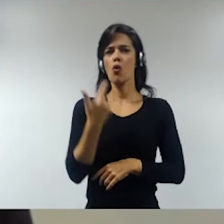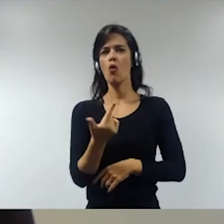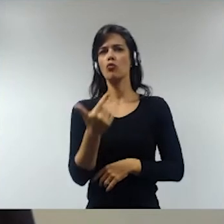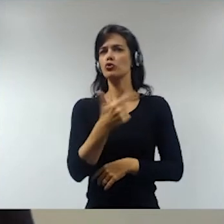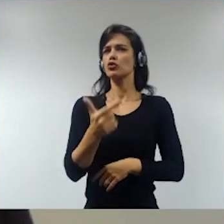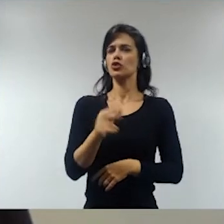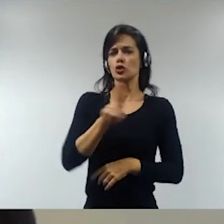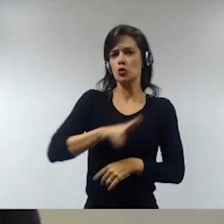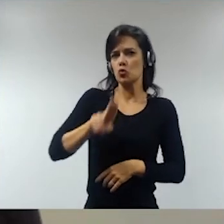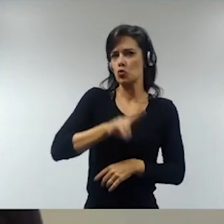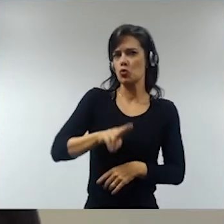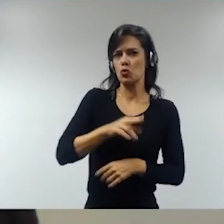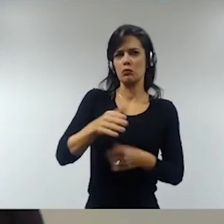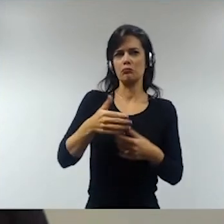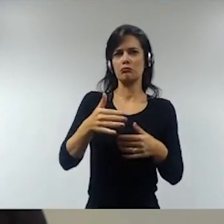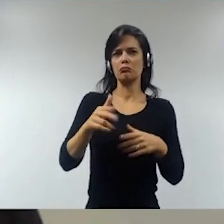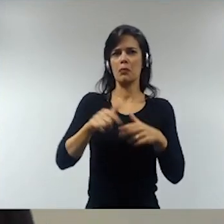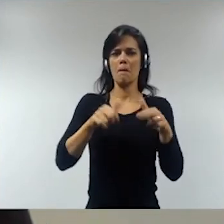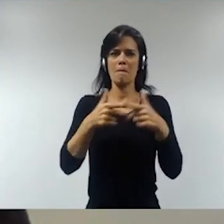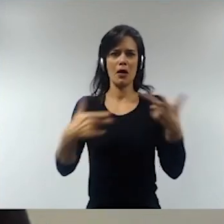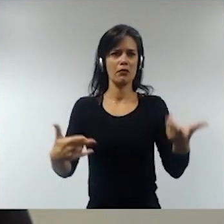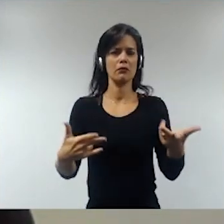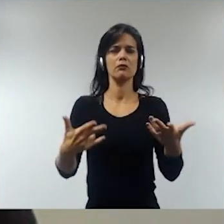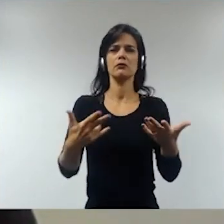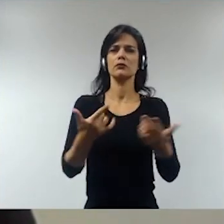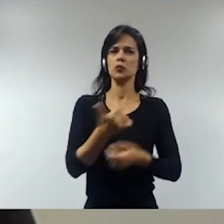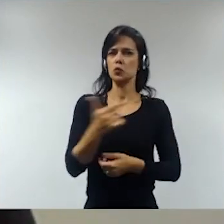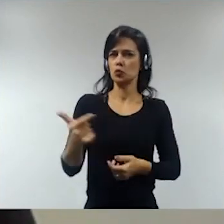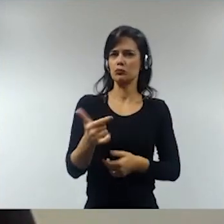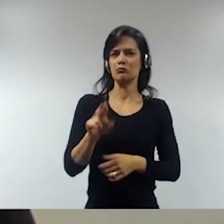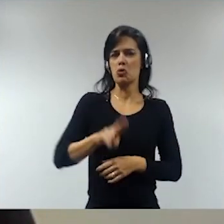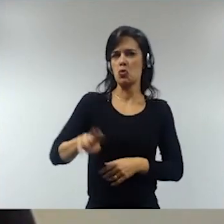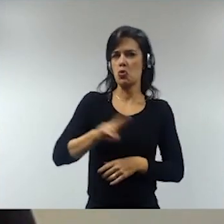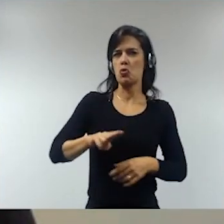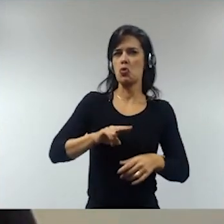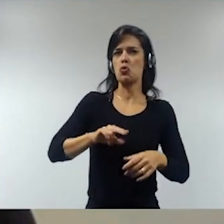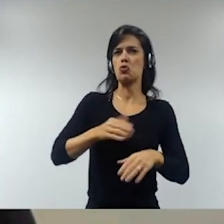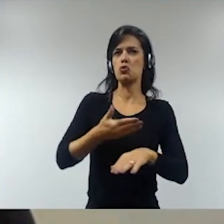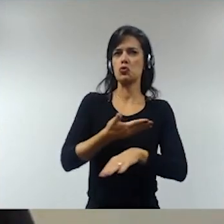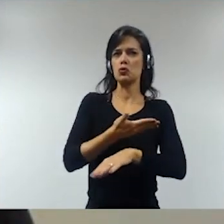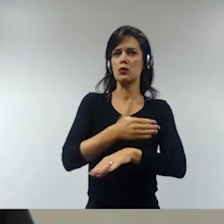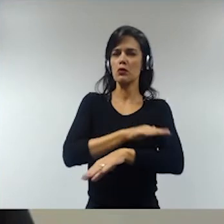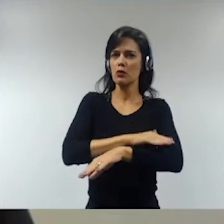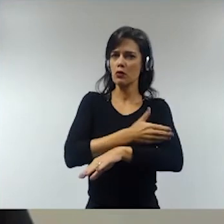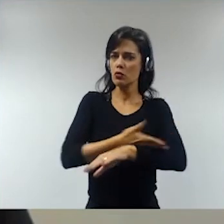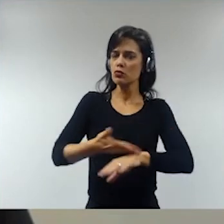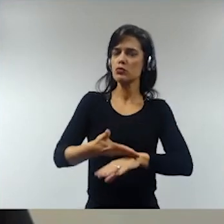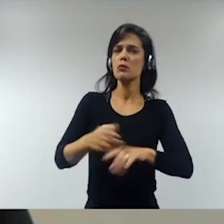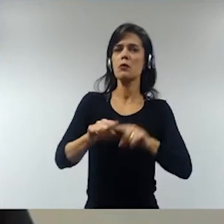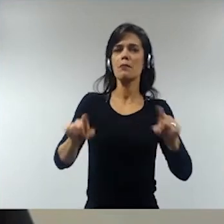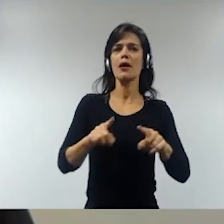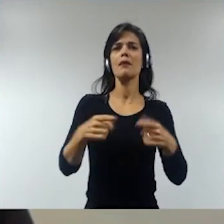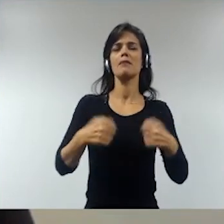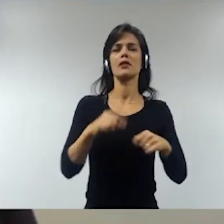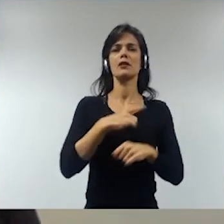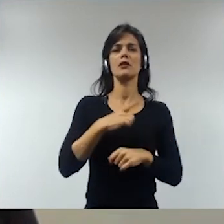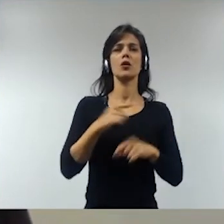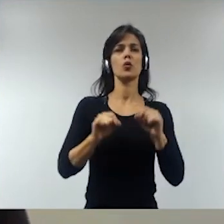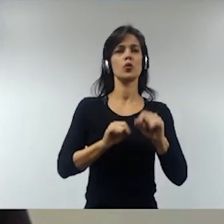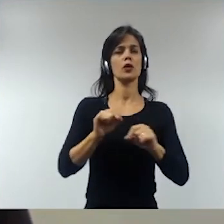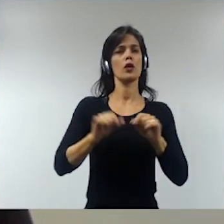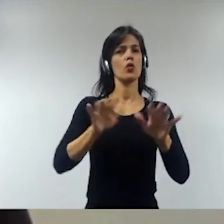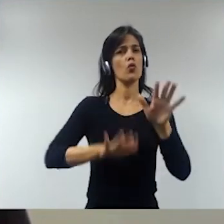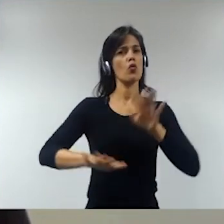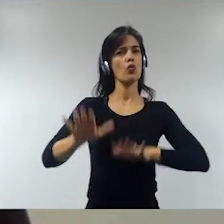utilizávamos disso, desses instrumentos, dessas ferramentas, mas também nós temos que ter muito